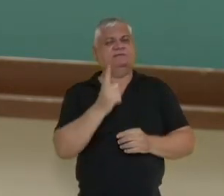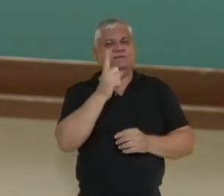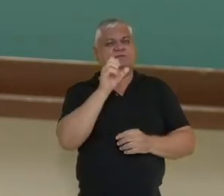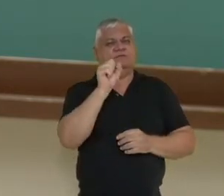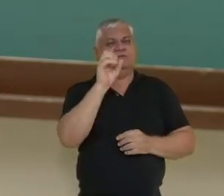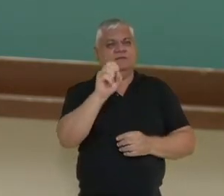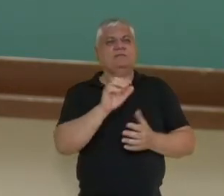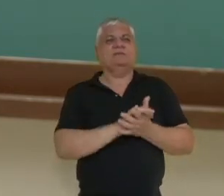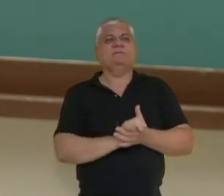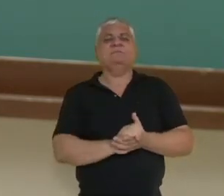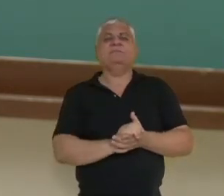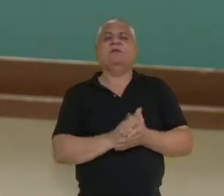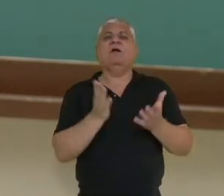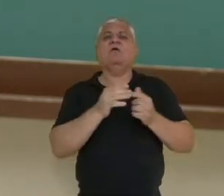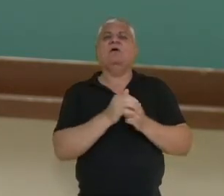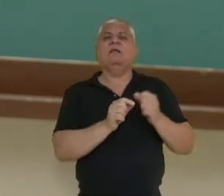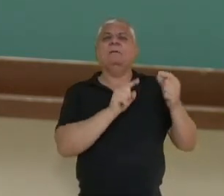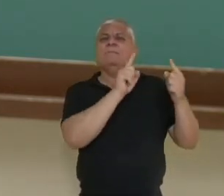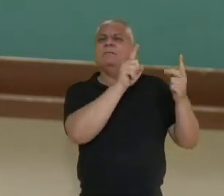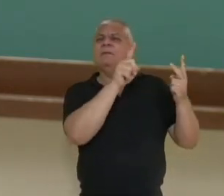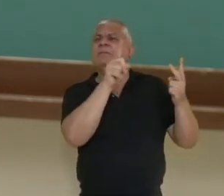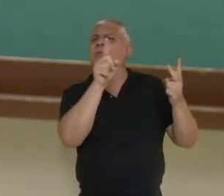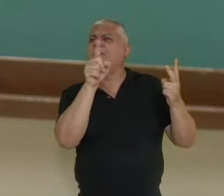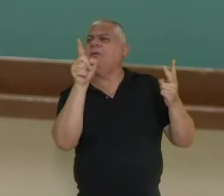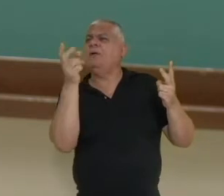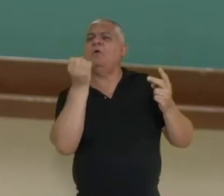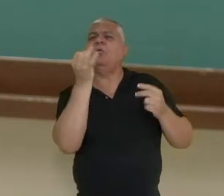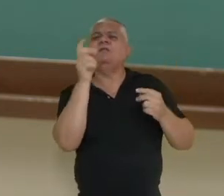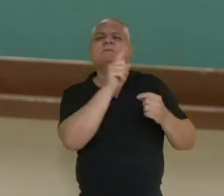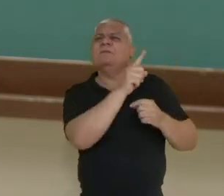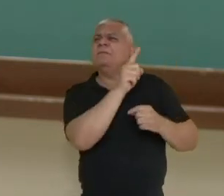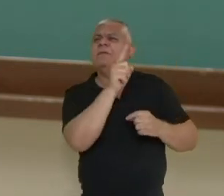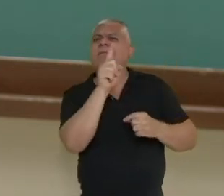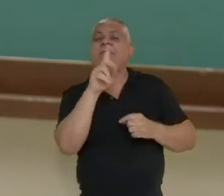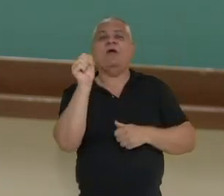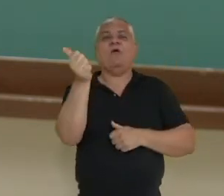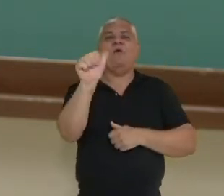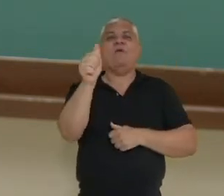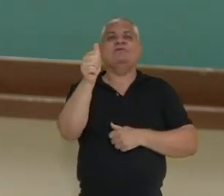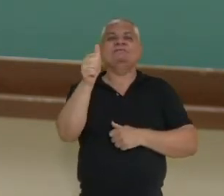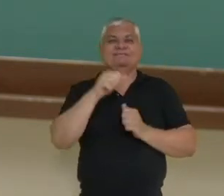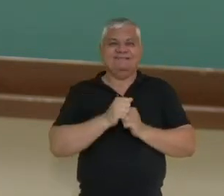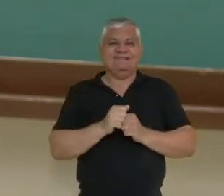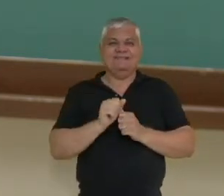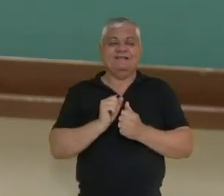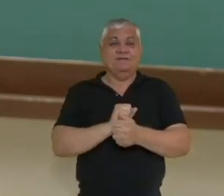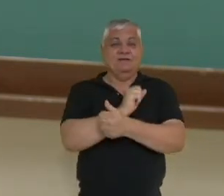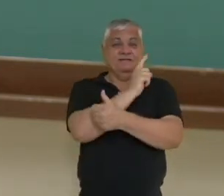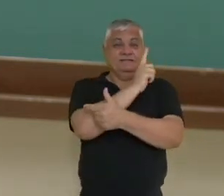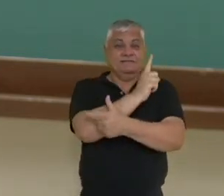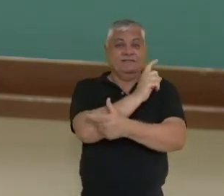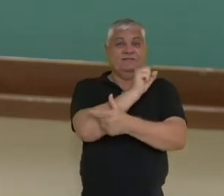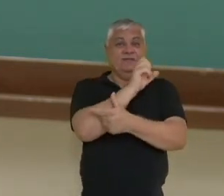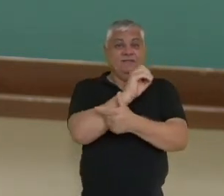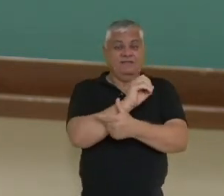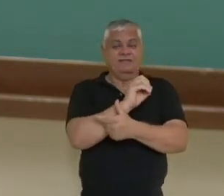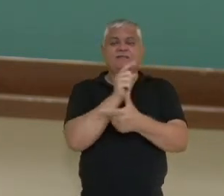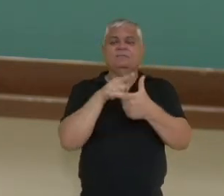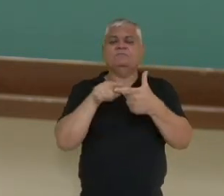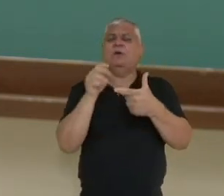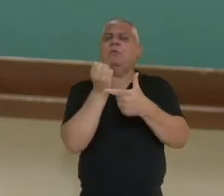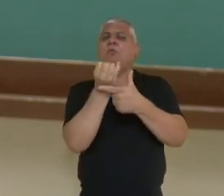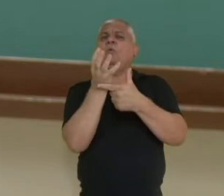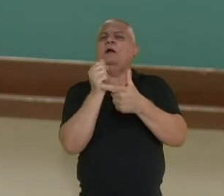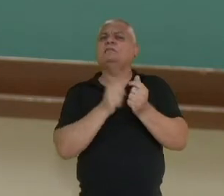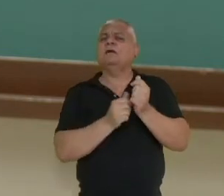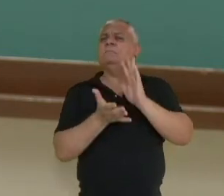180. Então, o que a gente faz agora? A gente pega esse 180 e divide pelo número de corridas, né? Quantas